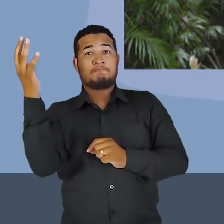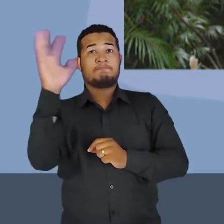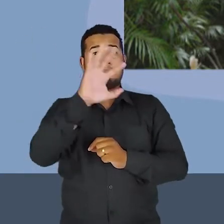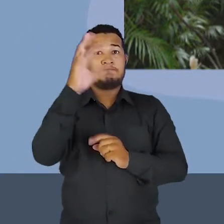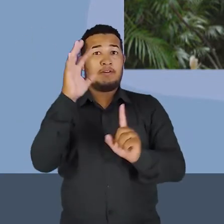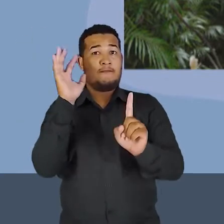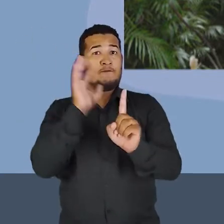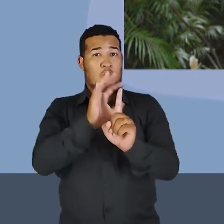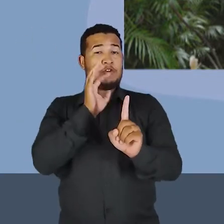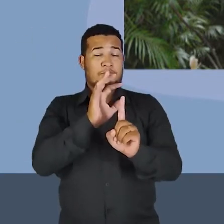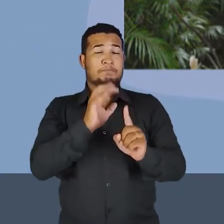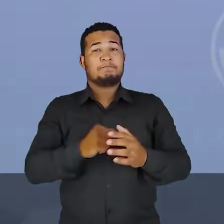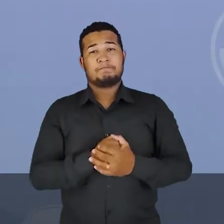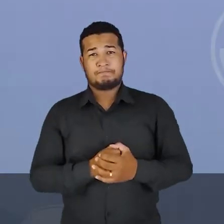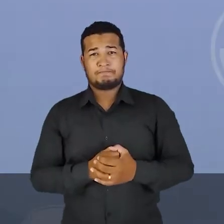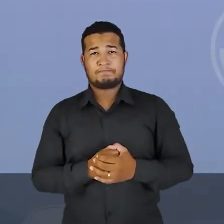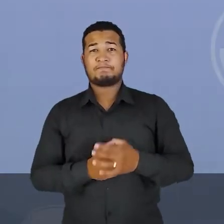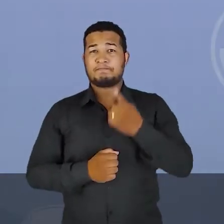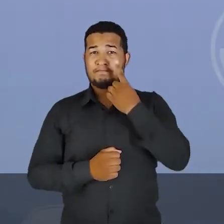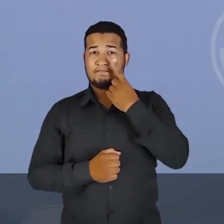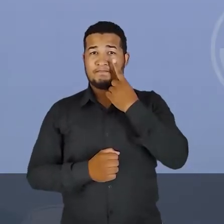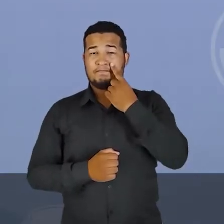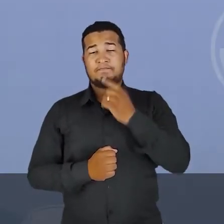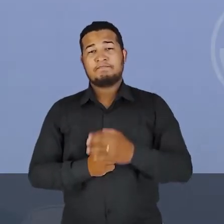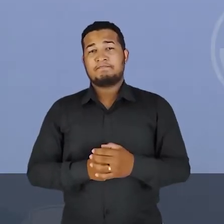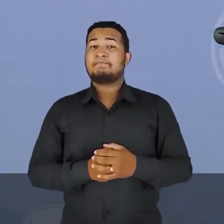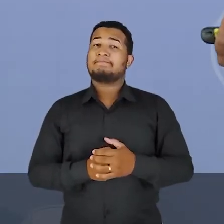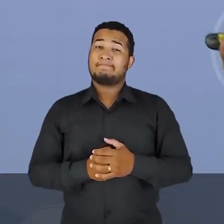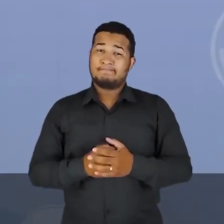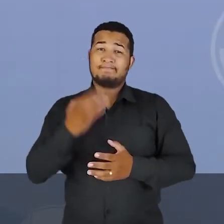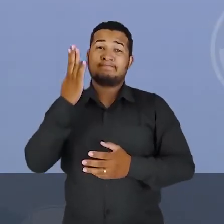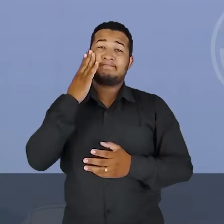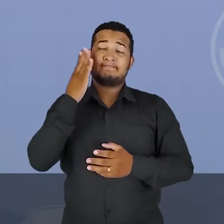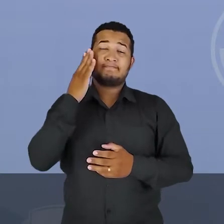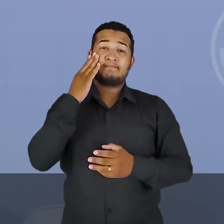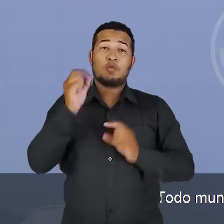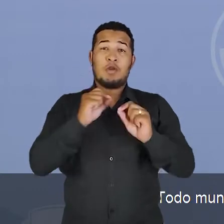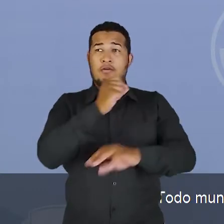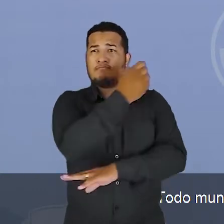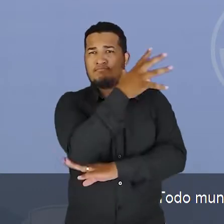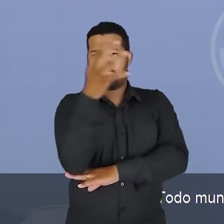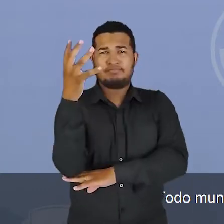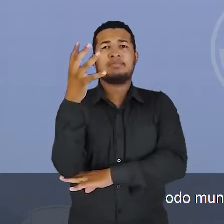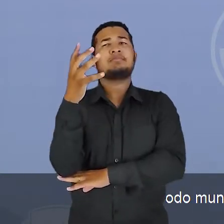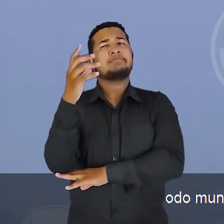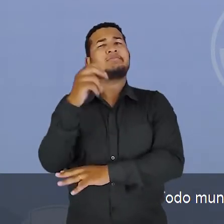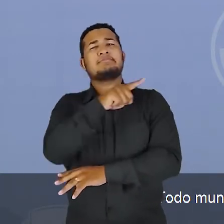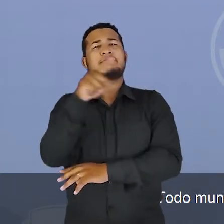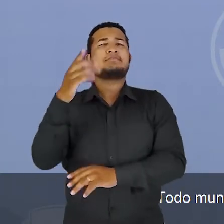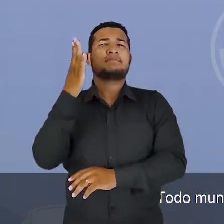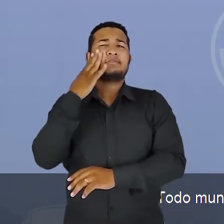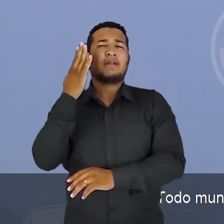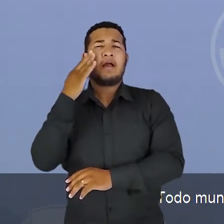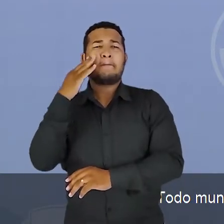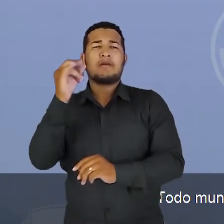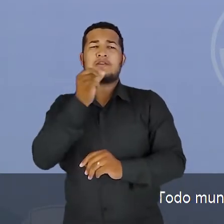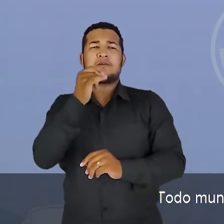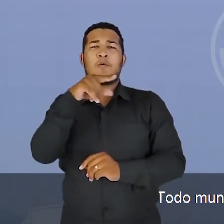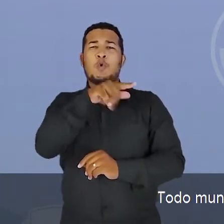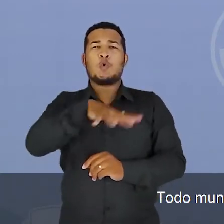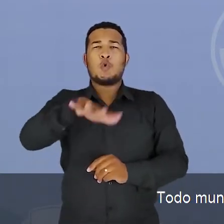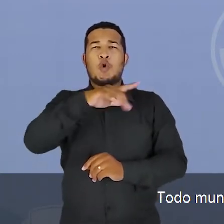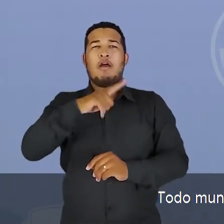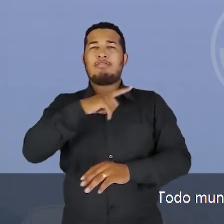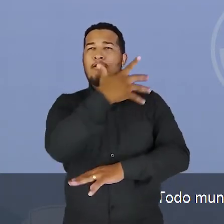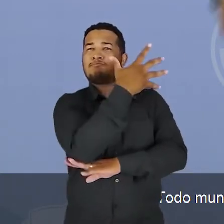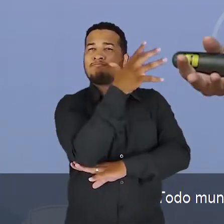a desertificação. Olha para cá. Nós sabemos que a vegetação, todo mundo sabe que quando você chega num lugar que tem uma